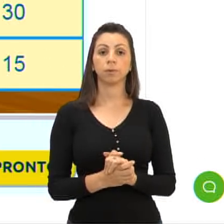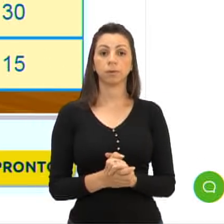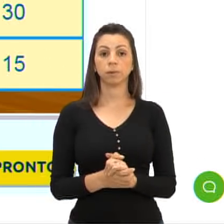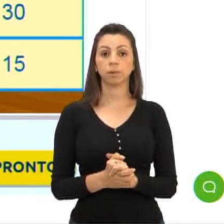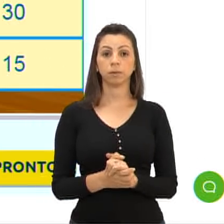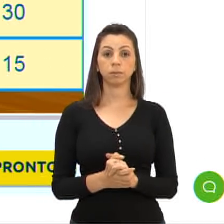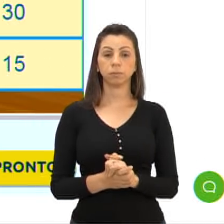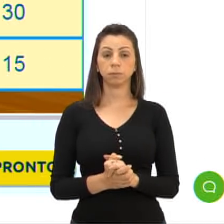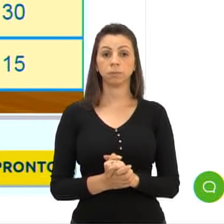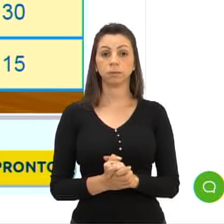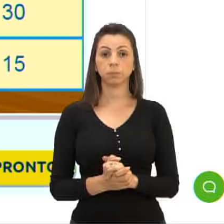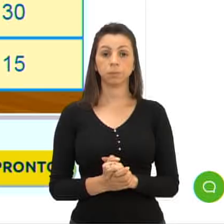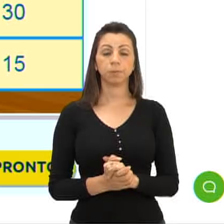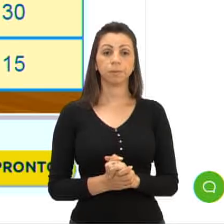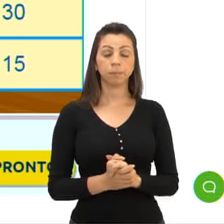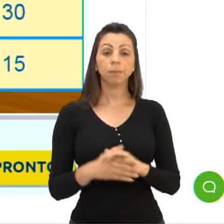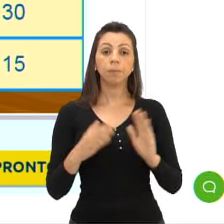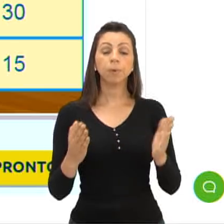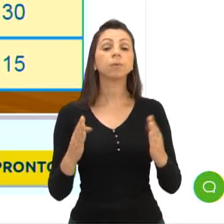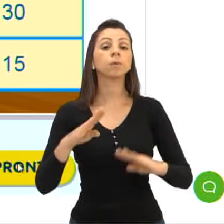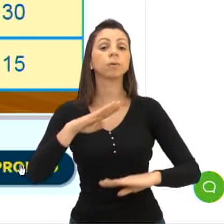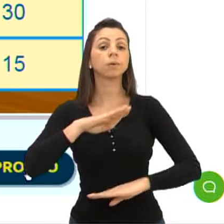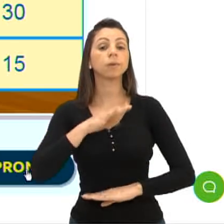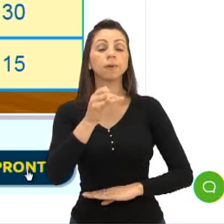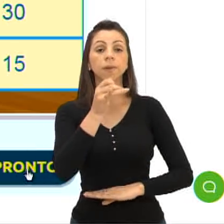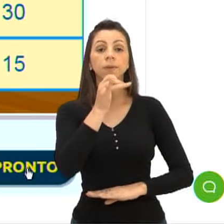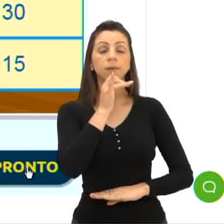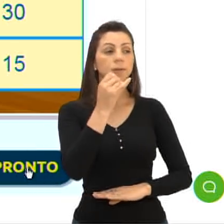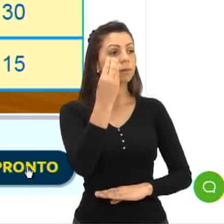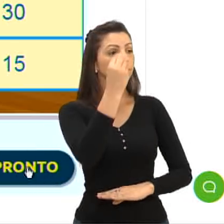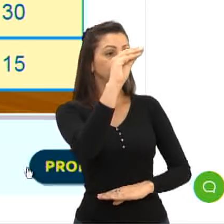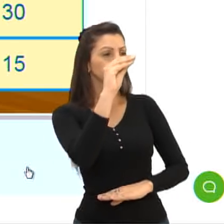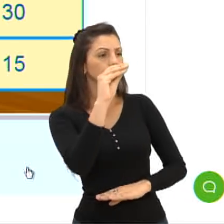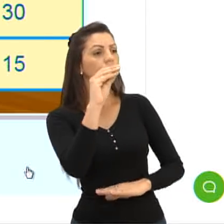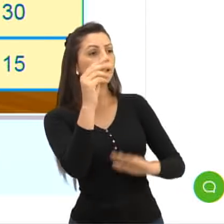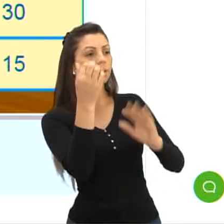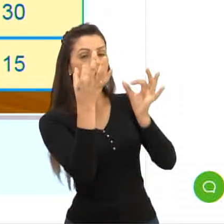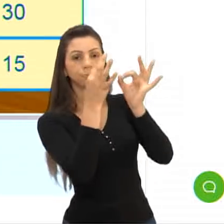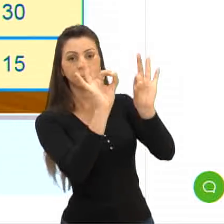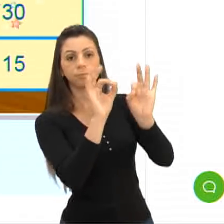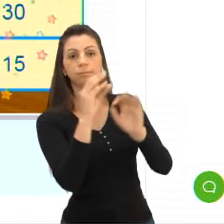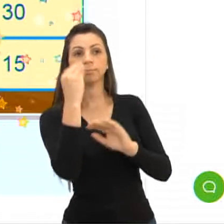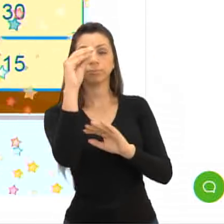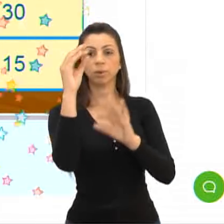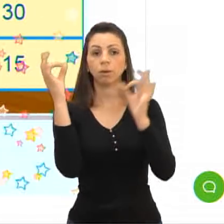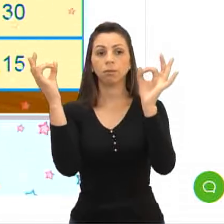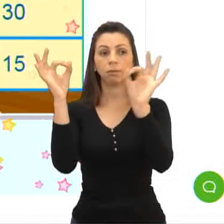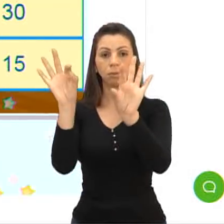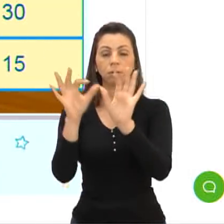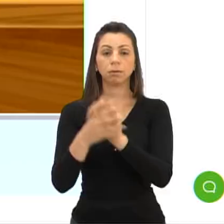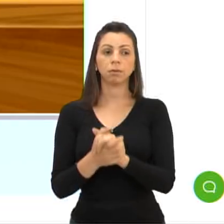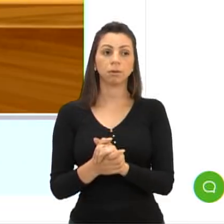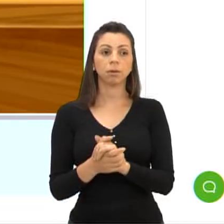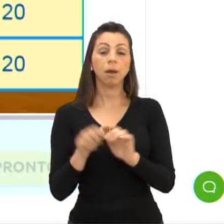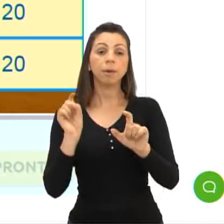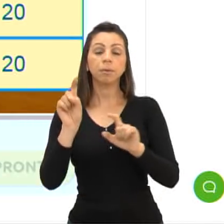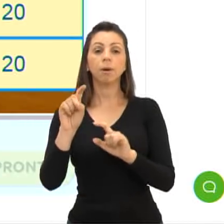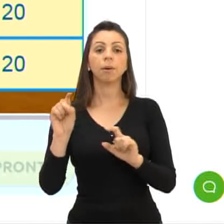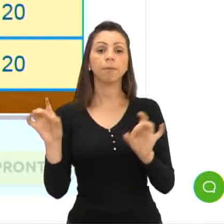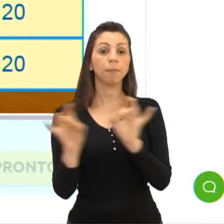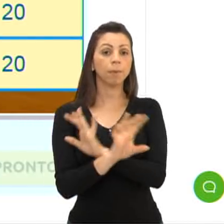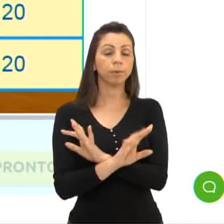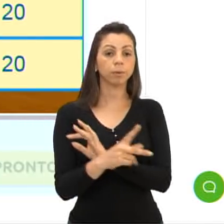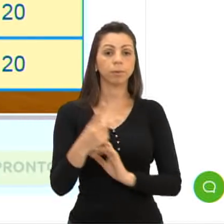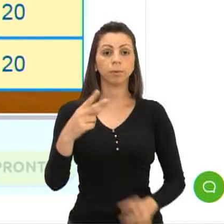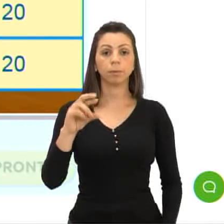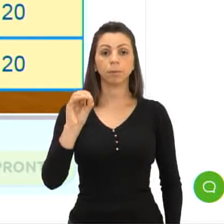verificar se essa situação, se aqueles exemplos preenchidos estão corretos, apertando em pronto. Veja que todas